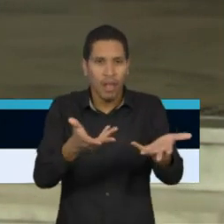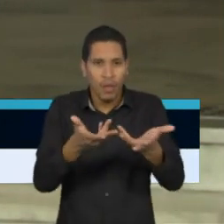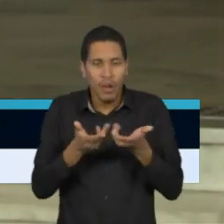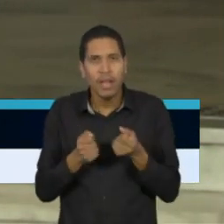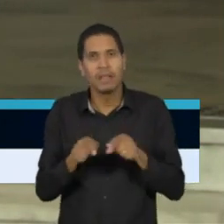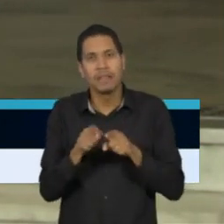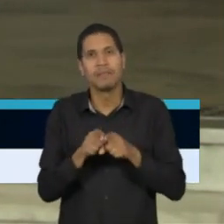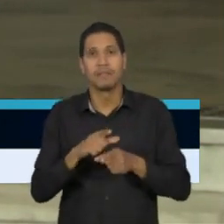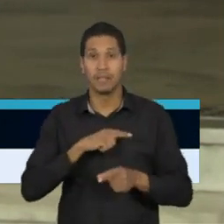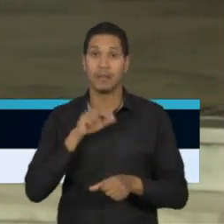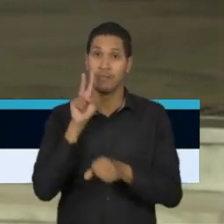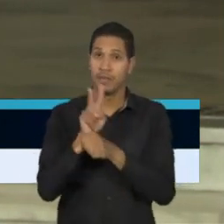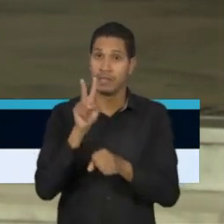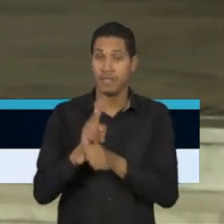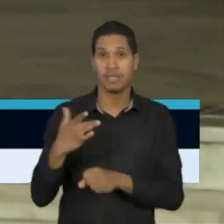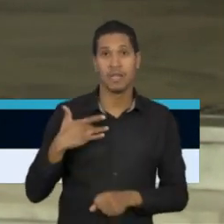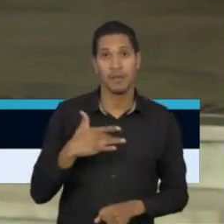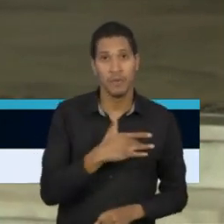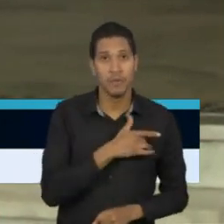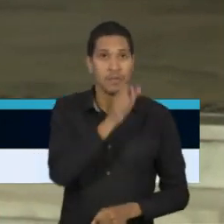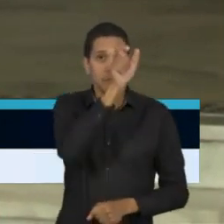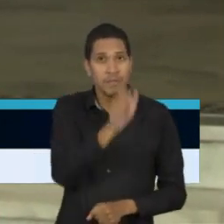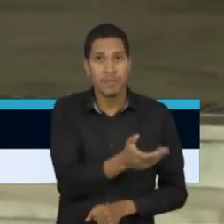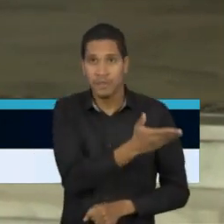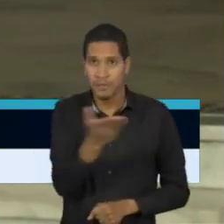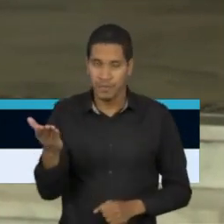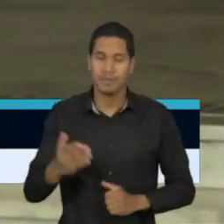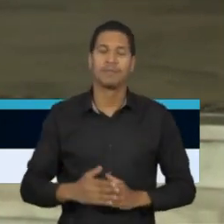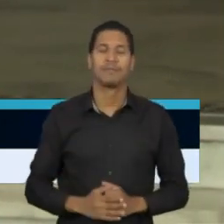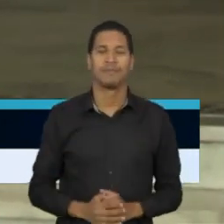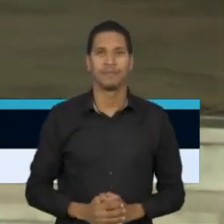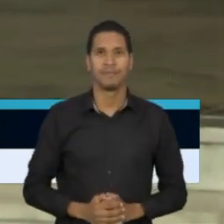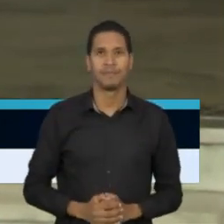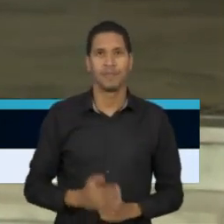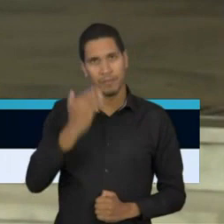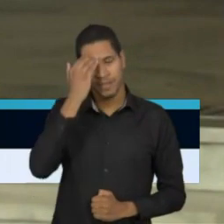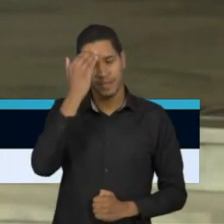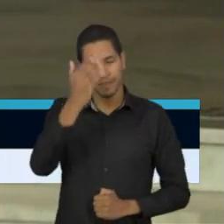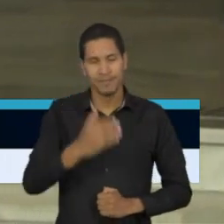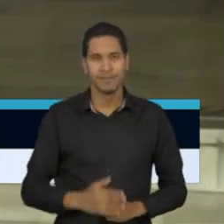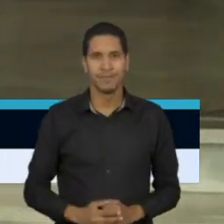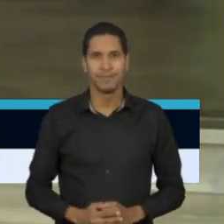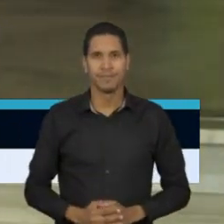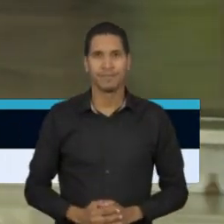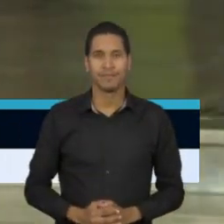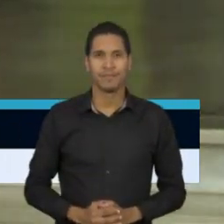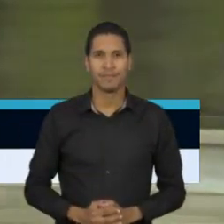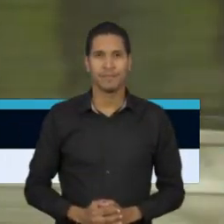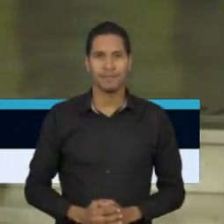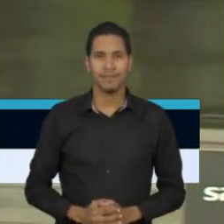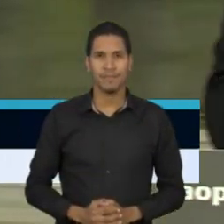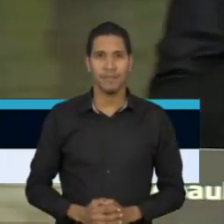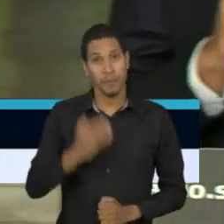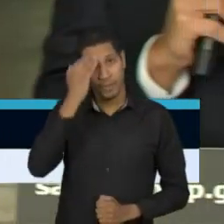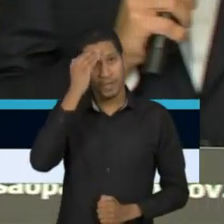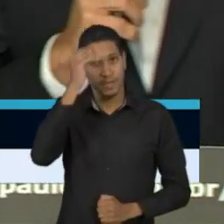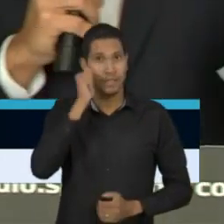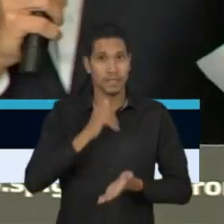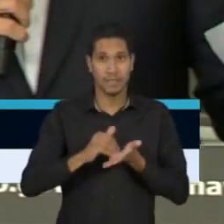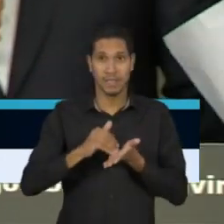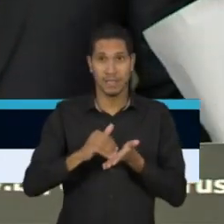orientações para a proteção da saúde das pessoas mais vulneráveis do Estado. Obrigada. Obrigado, secretária Célia